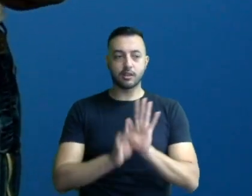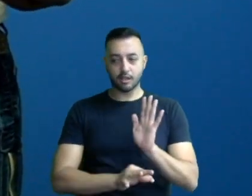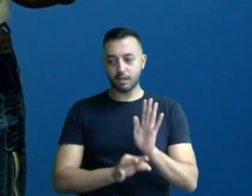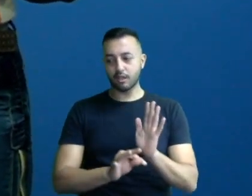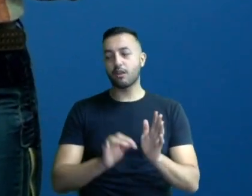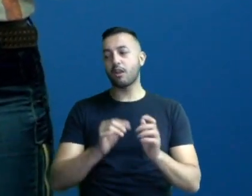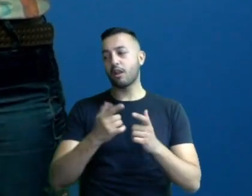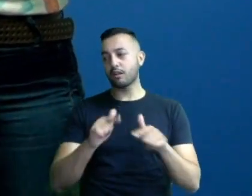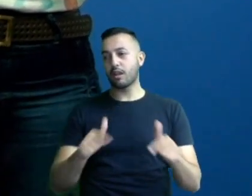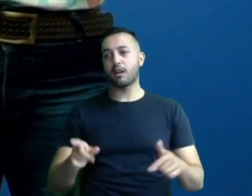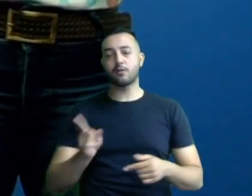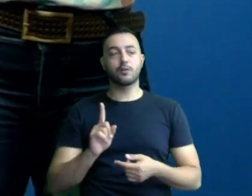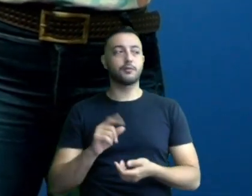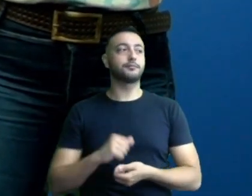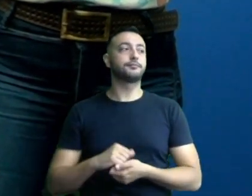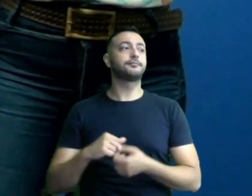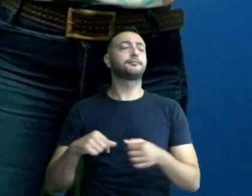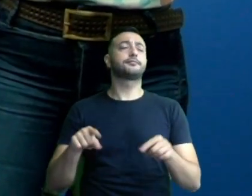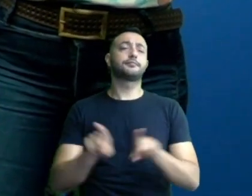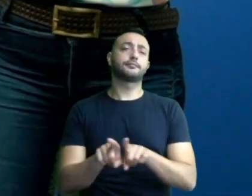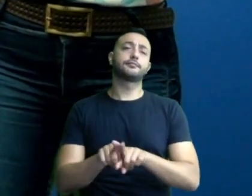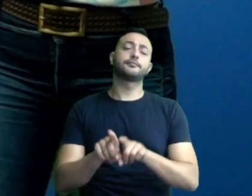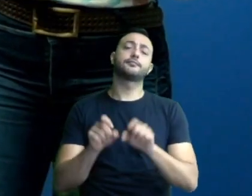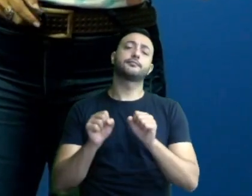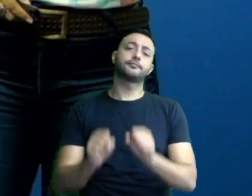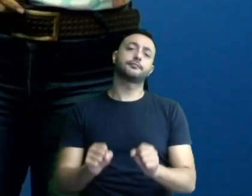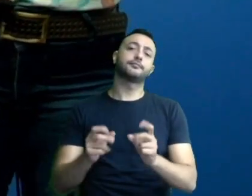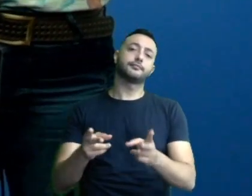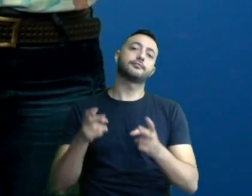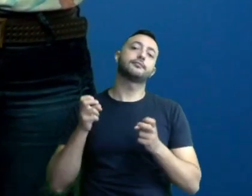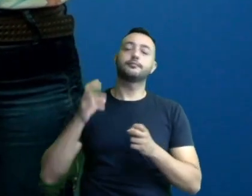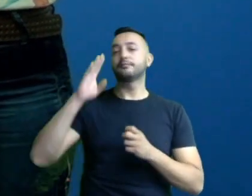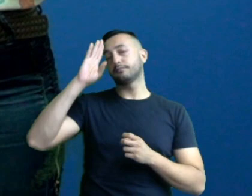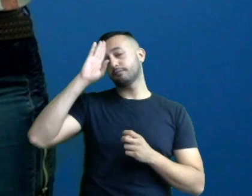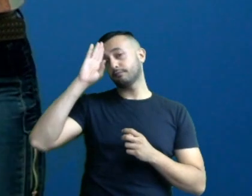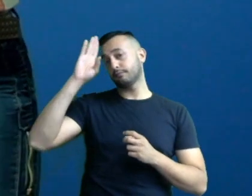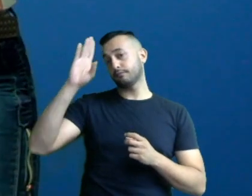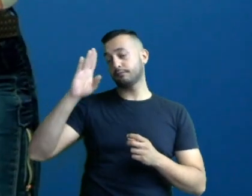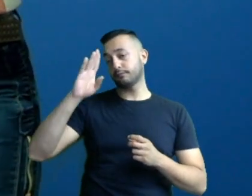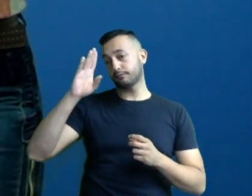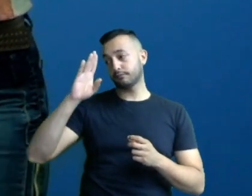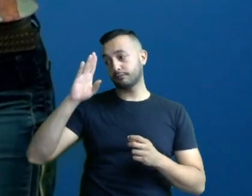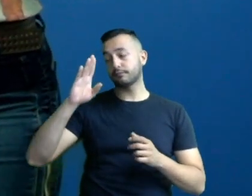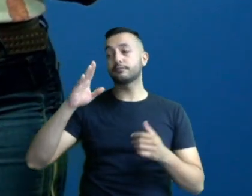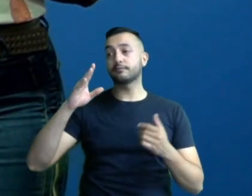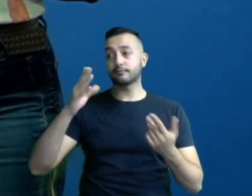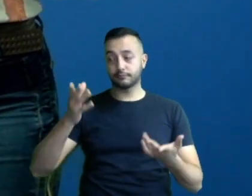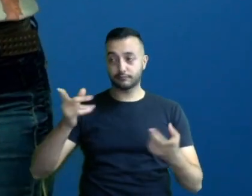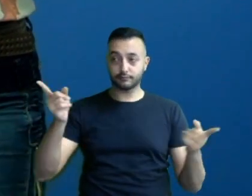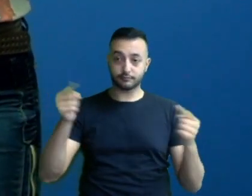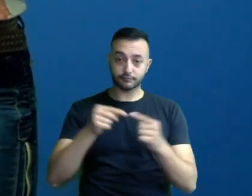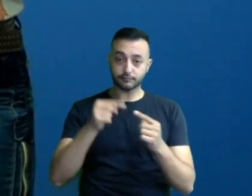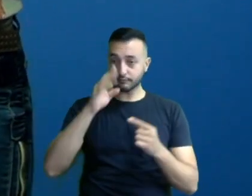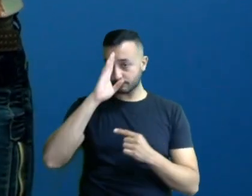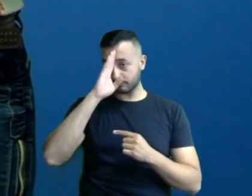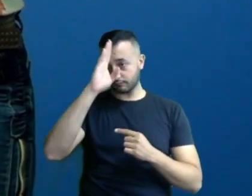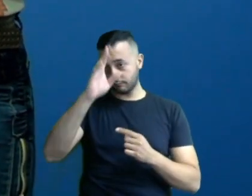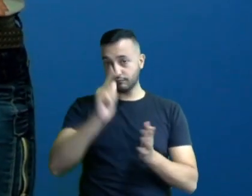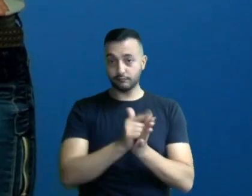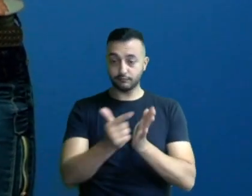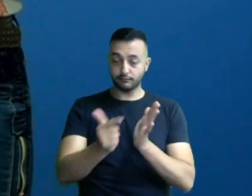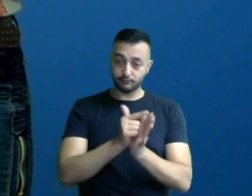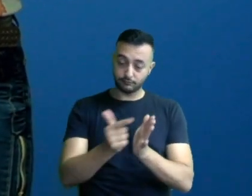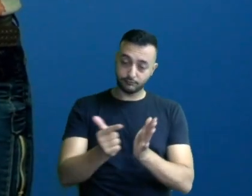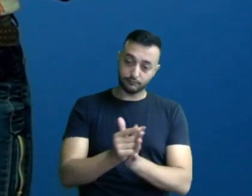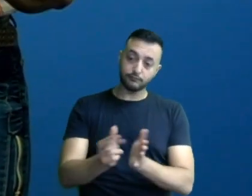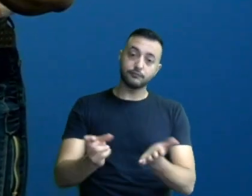não literário. Também podemos perceber que que eles são veiculados principalmente por